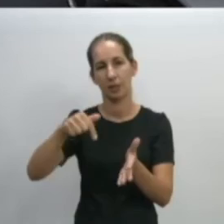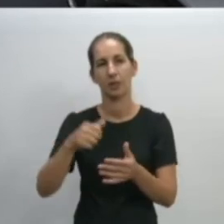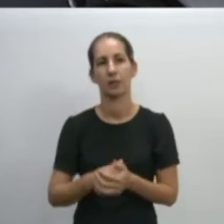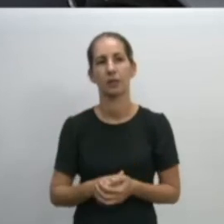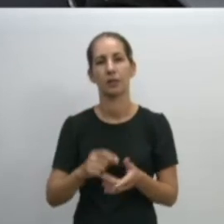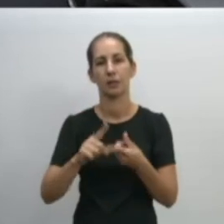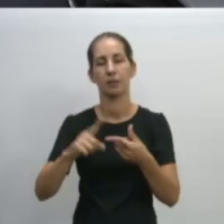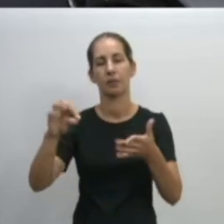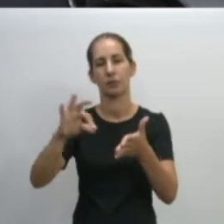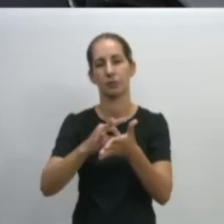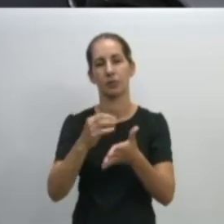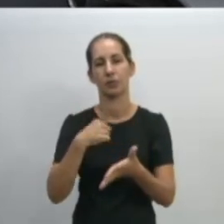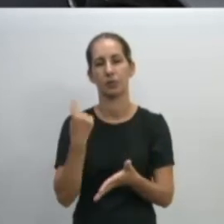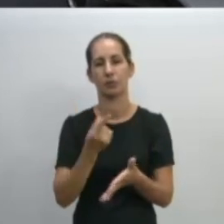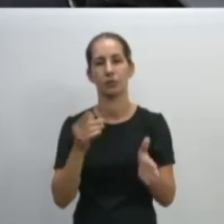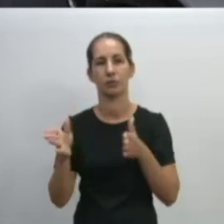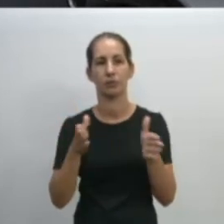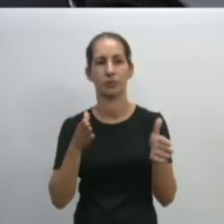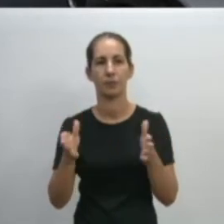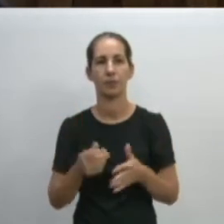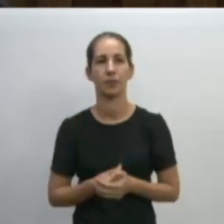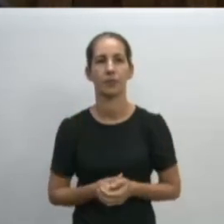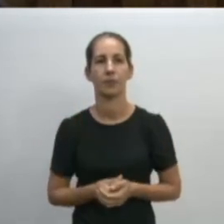e também subscrito pelo nosso mandato.